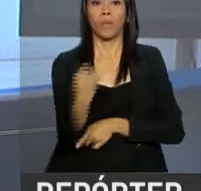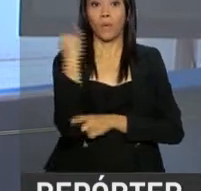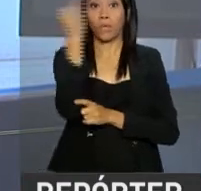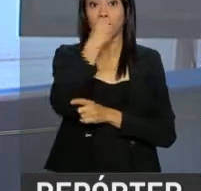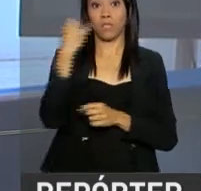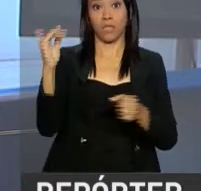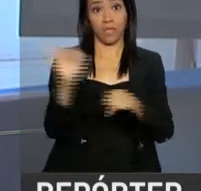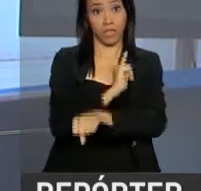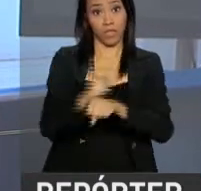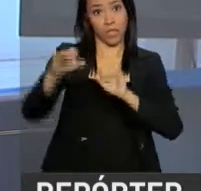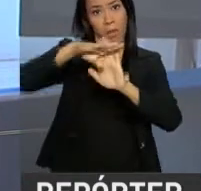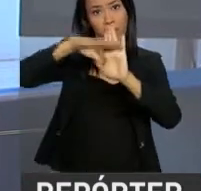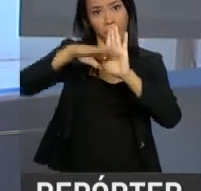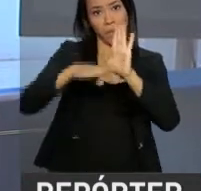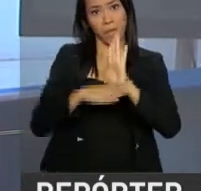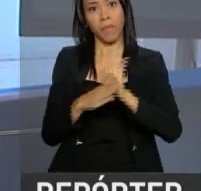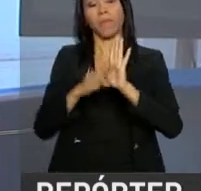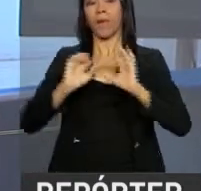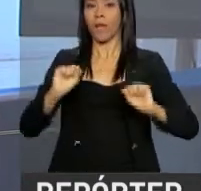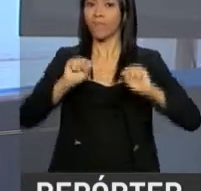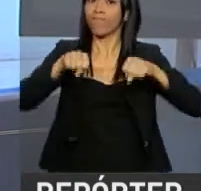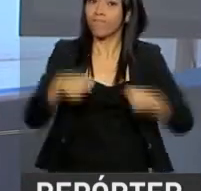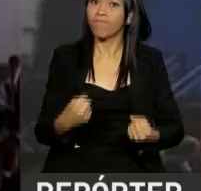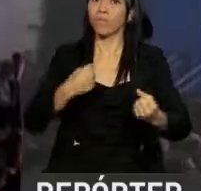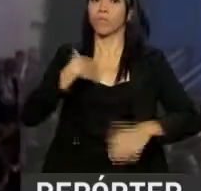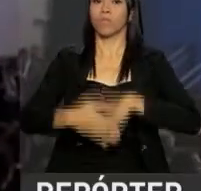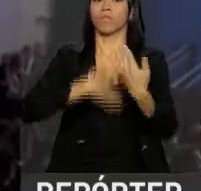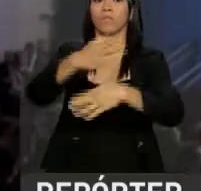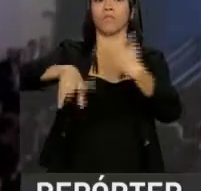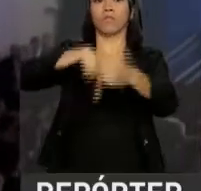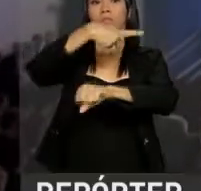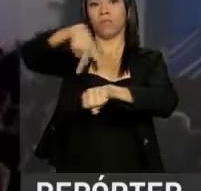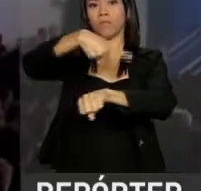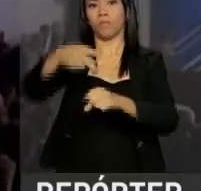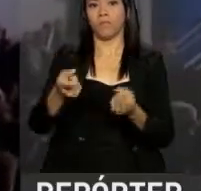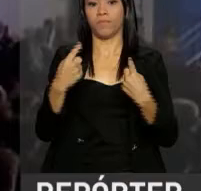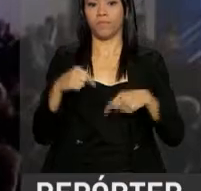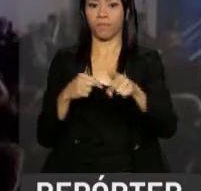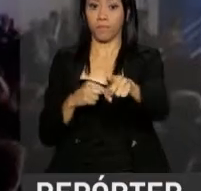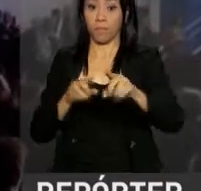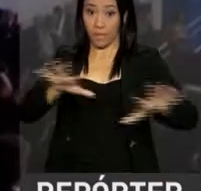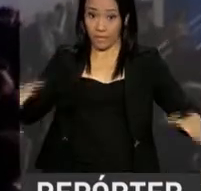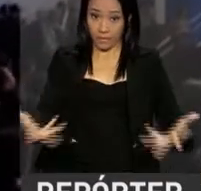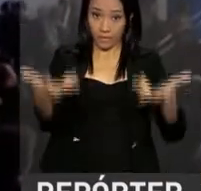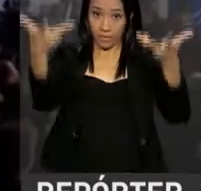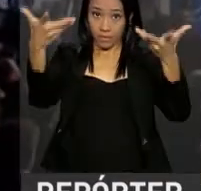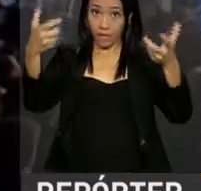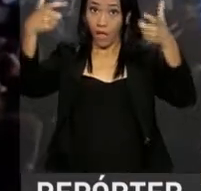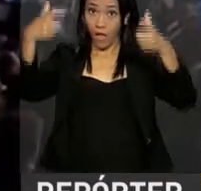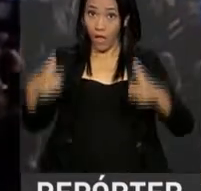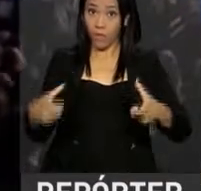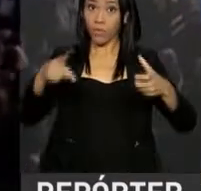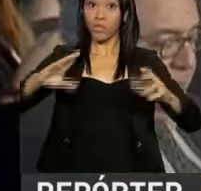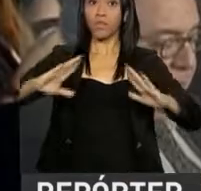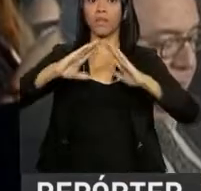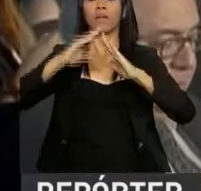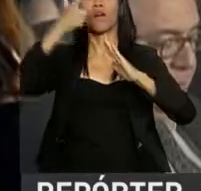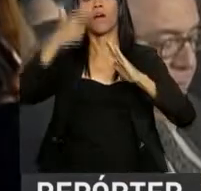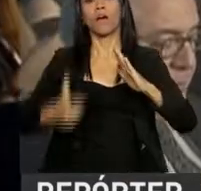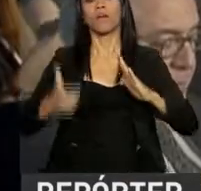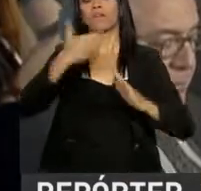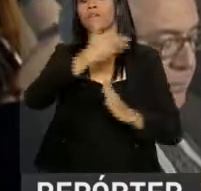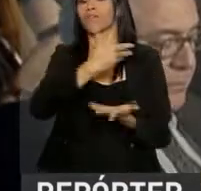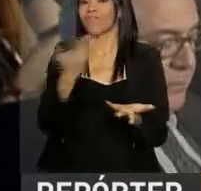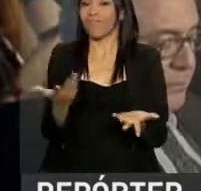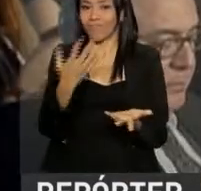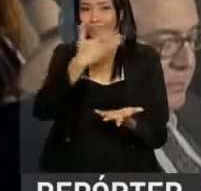para a retomada do crescimento a cerimônia aconteceu no palácio dos bandeirantes sede do